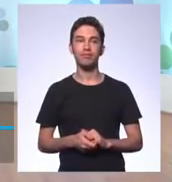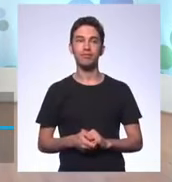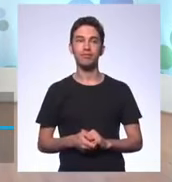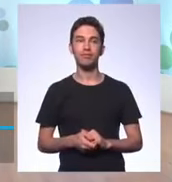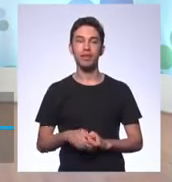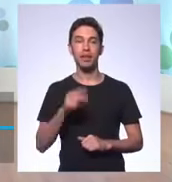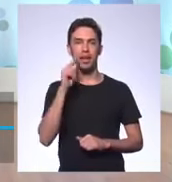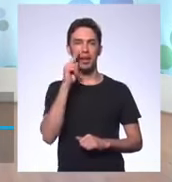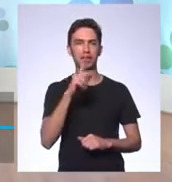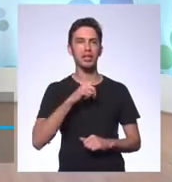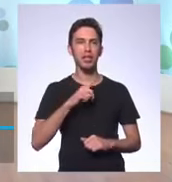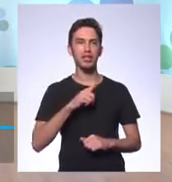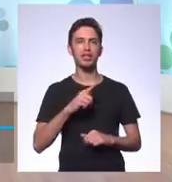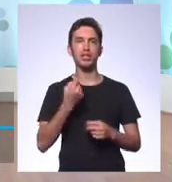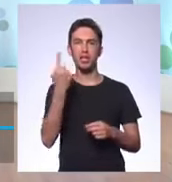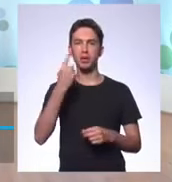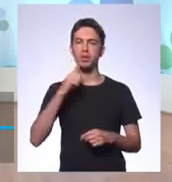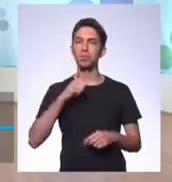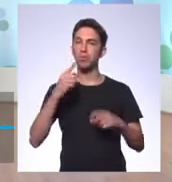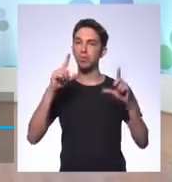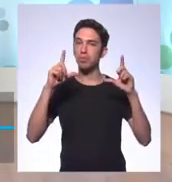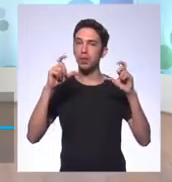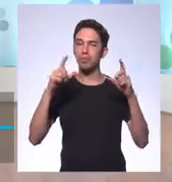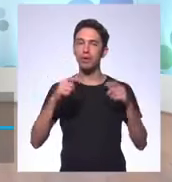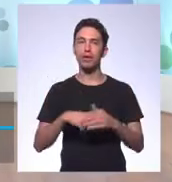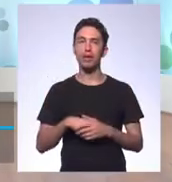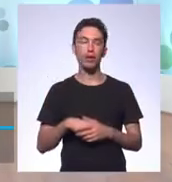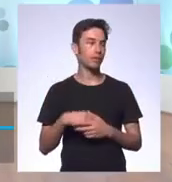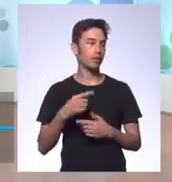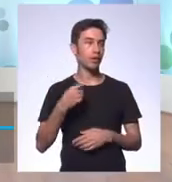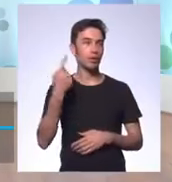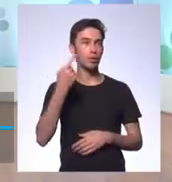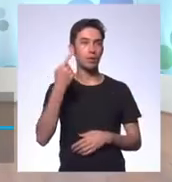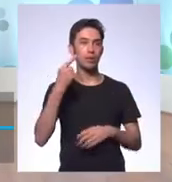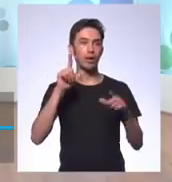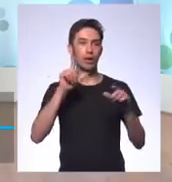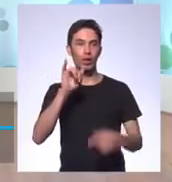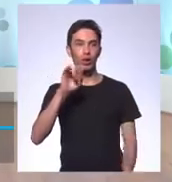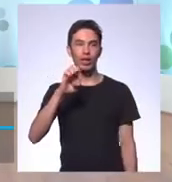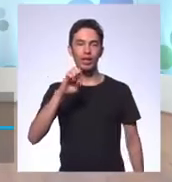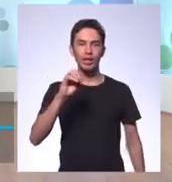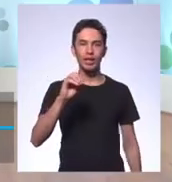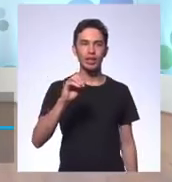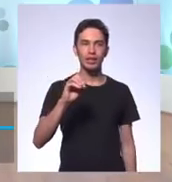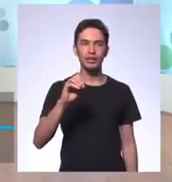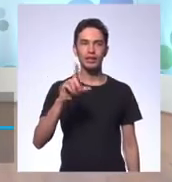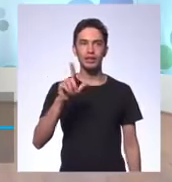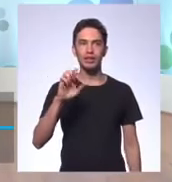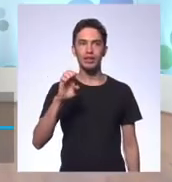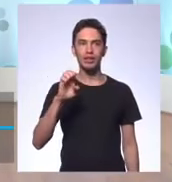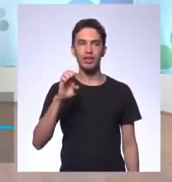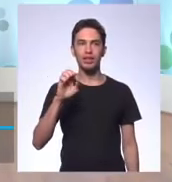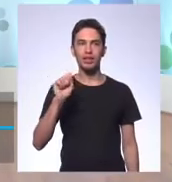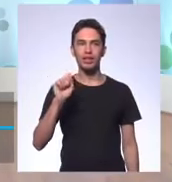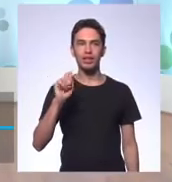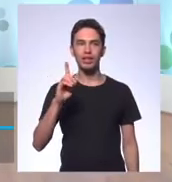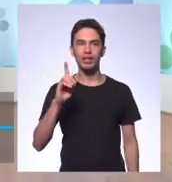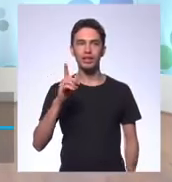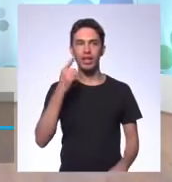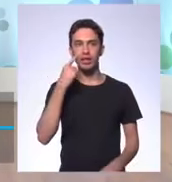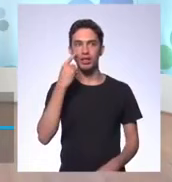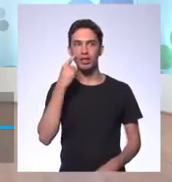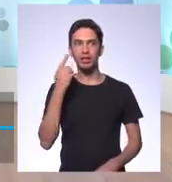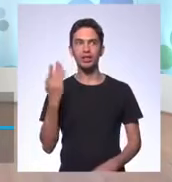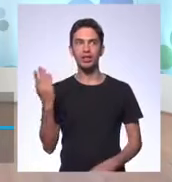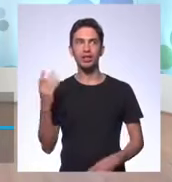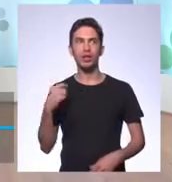Viram que a gente tem um primeiro no lead aí? Vamos lá, vou fazer com vocês. Ó. No lead a gente tem um